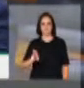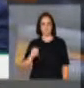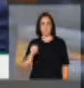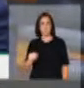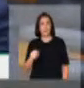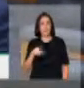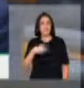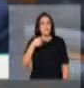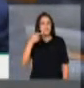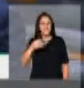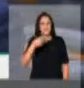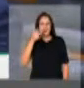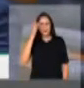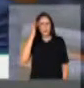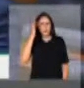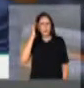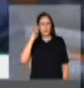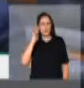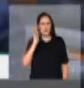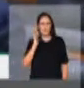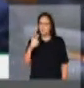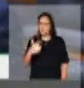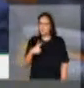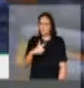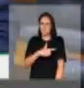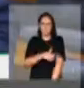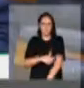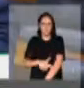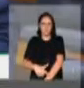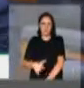chamou indelicadamente, desonrosamente,